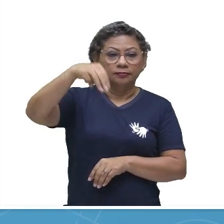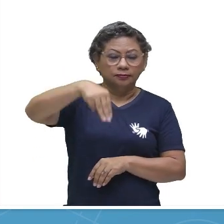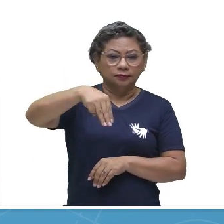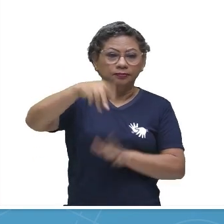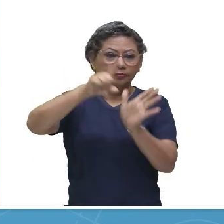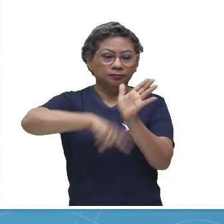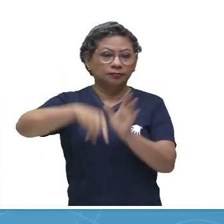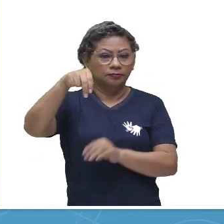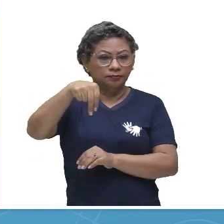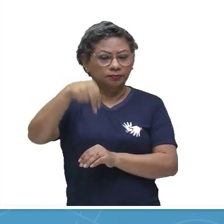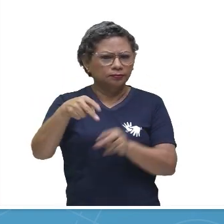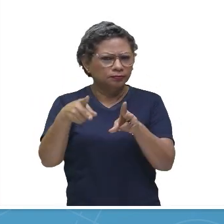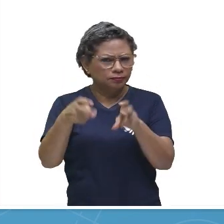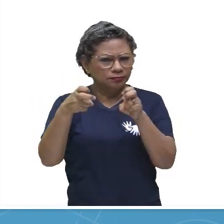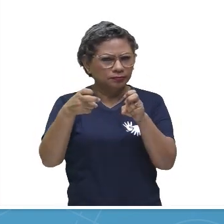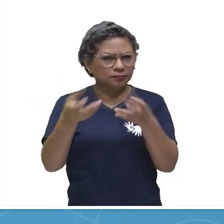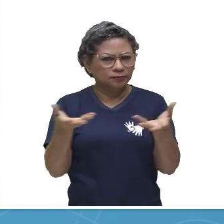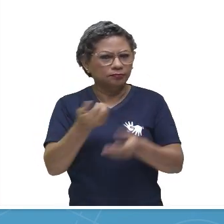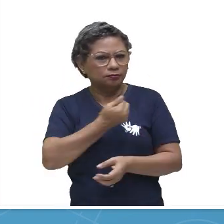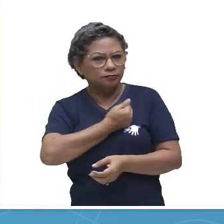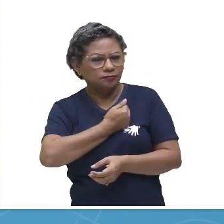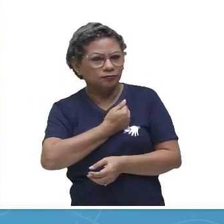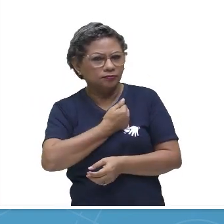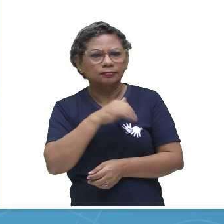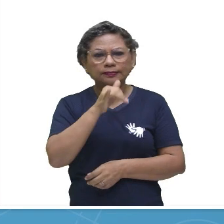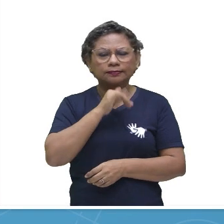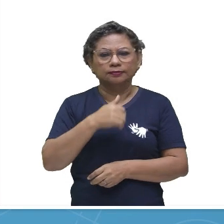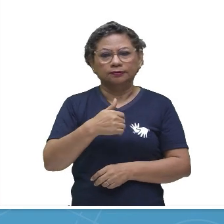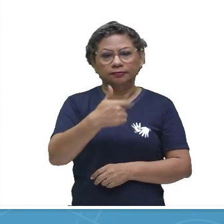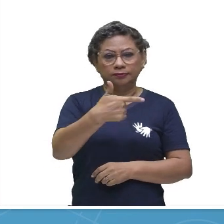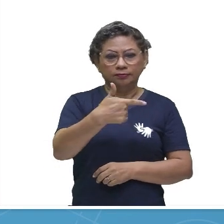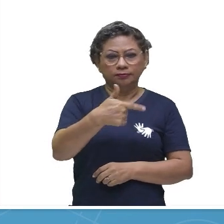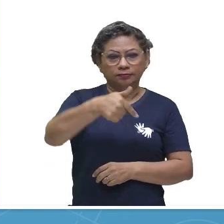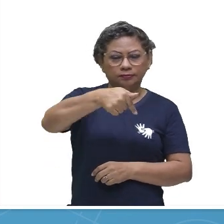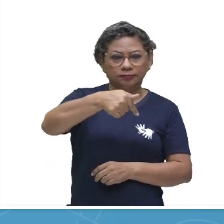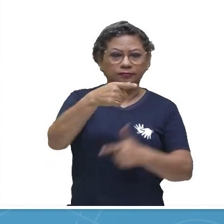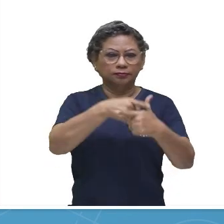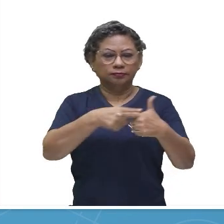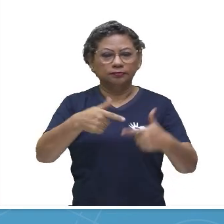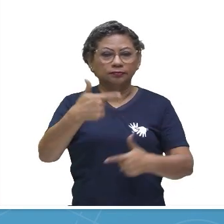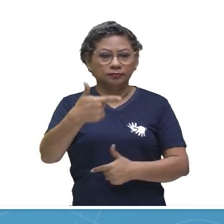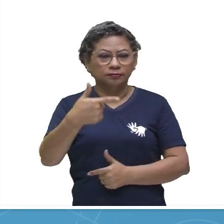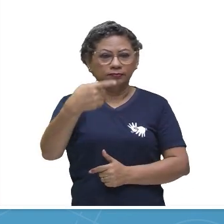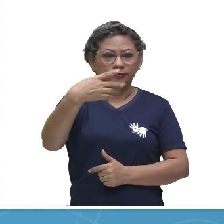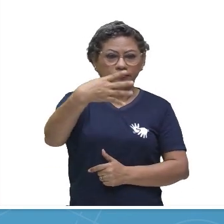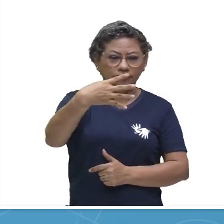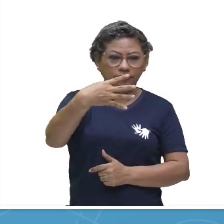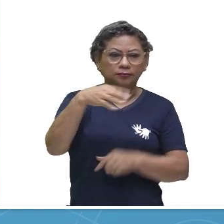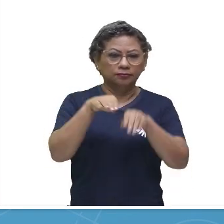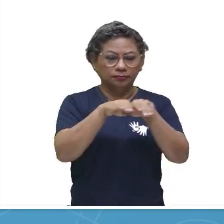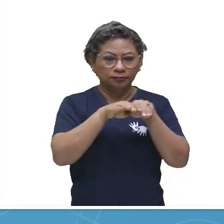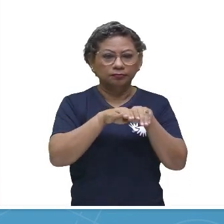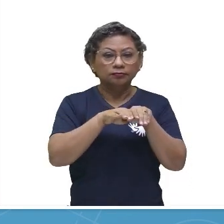com os expoentes. Como temos aqui abaixo. 2 à sétima dividido por 2 à quarta. Repete-se a base, que é o